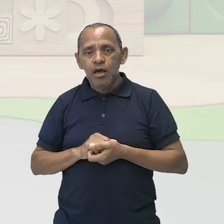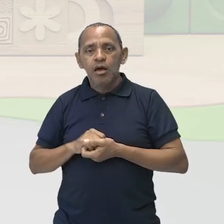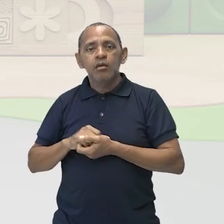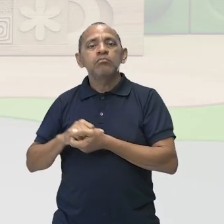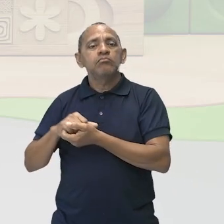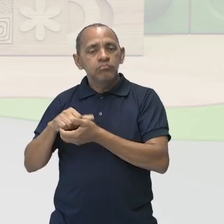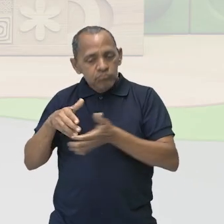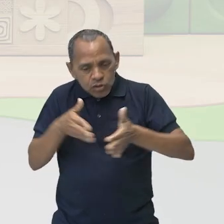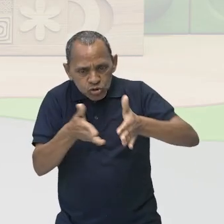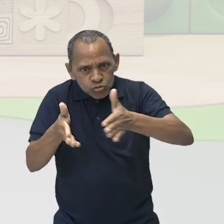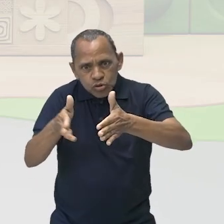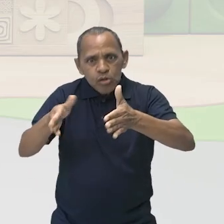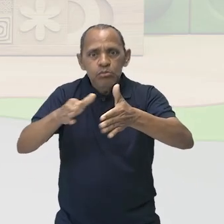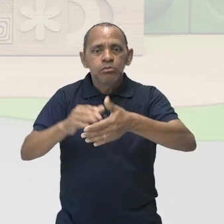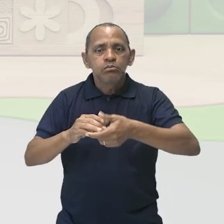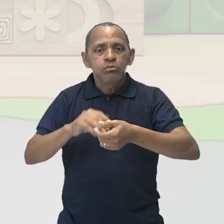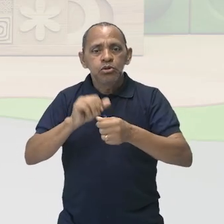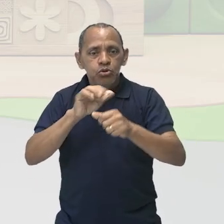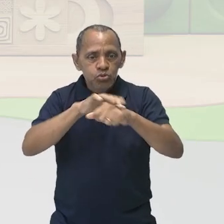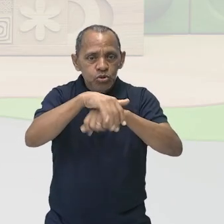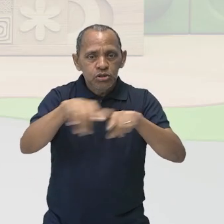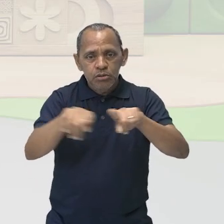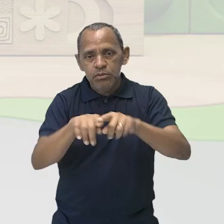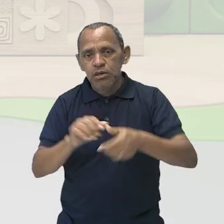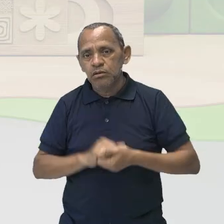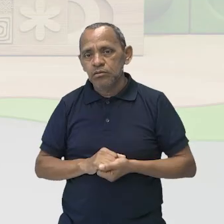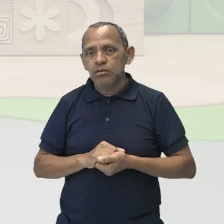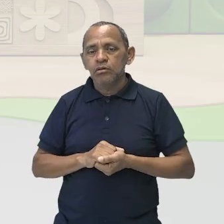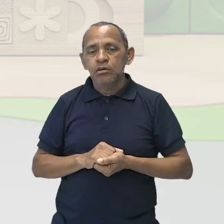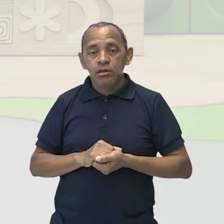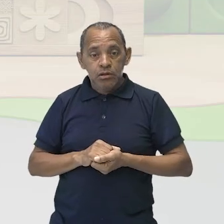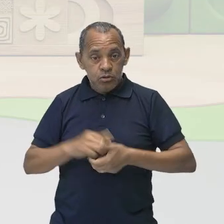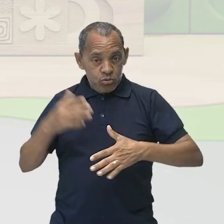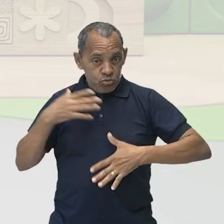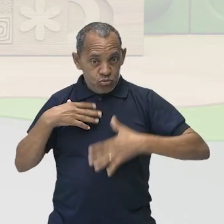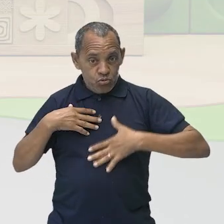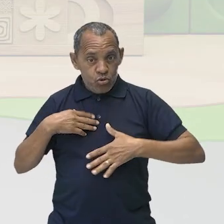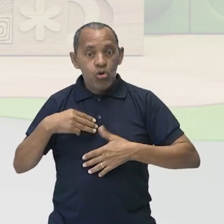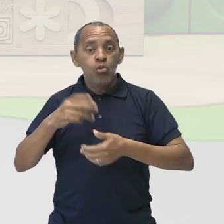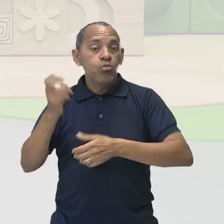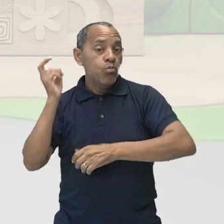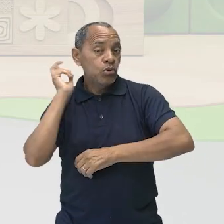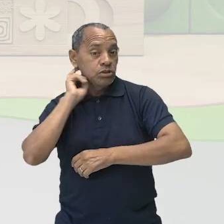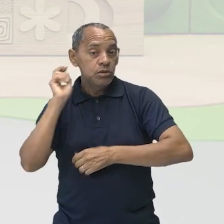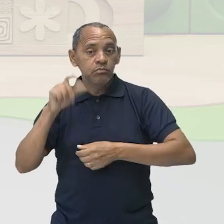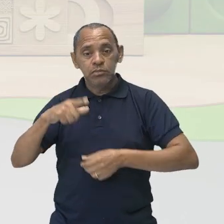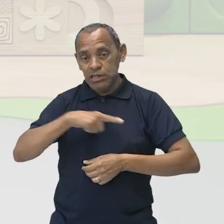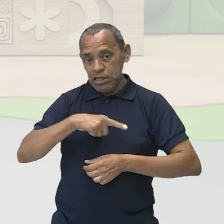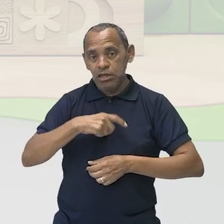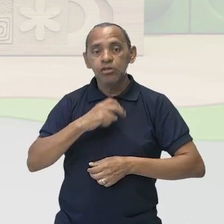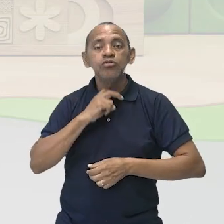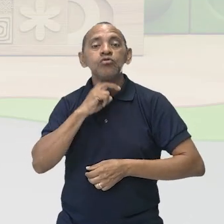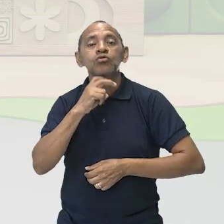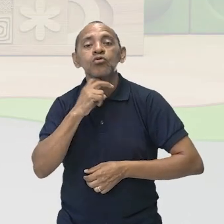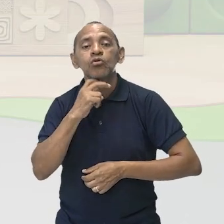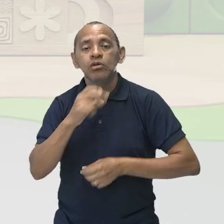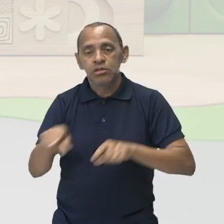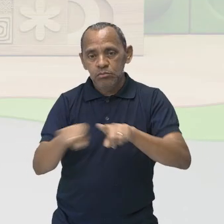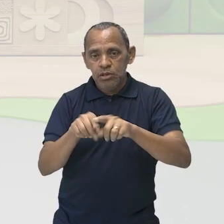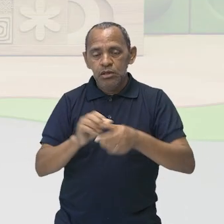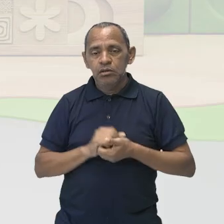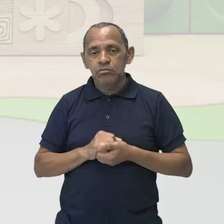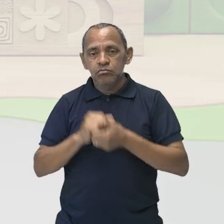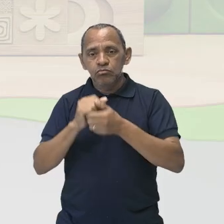Então, o ultrassom no corpo dos morcegos, ele tem origem nas cordas vocais. Os sons são emitidos